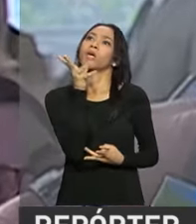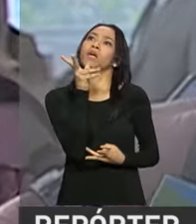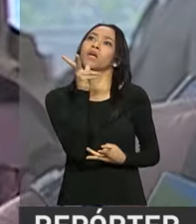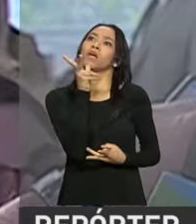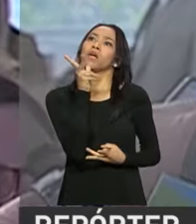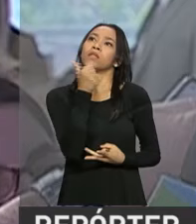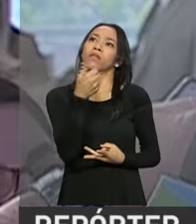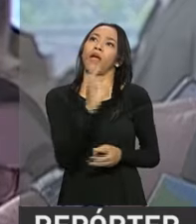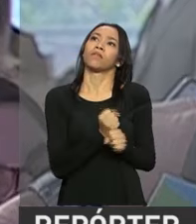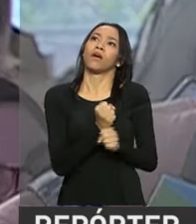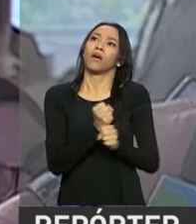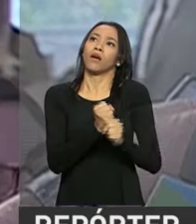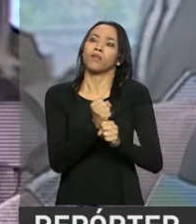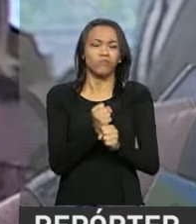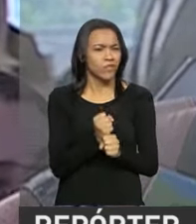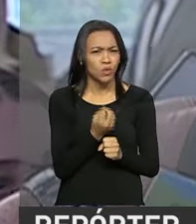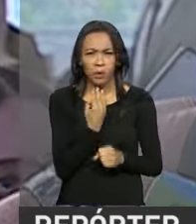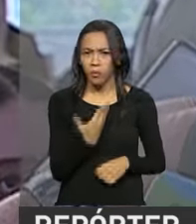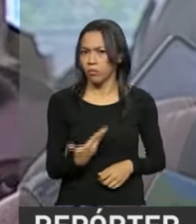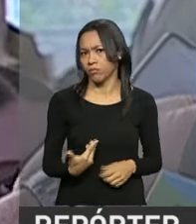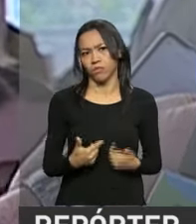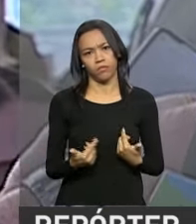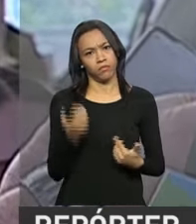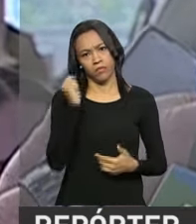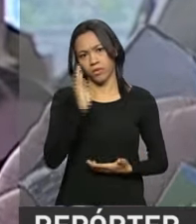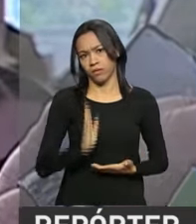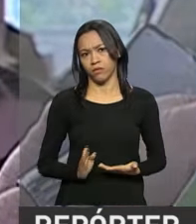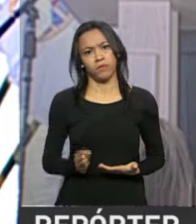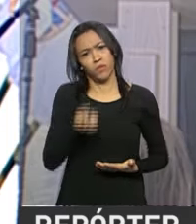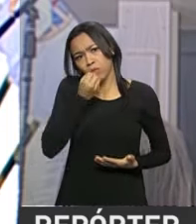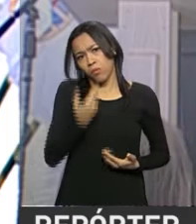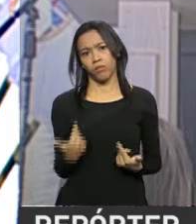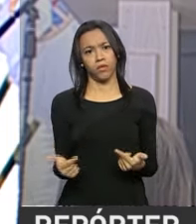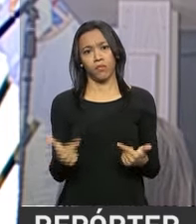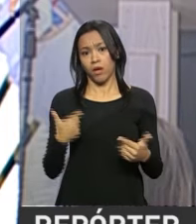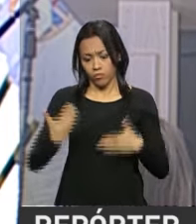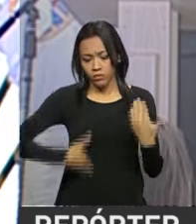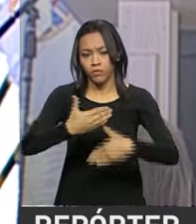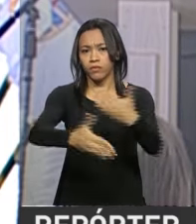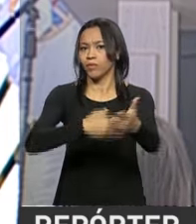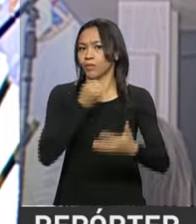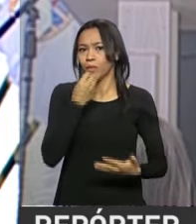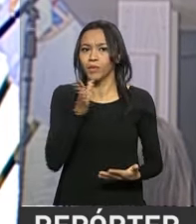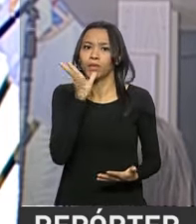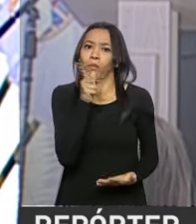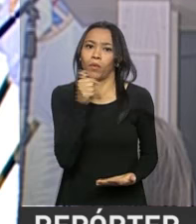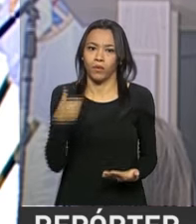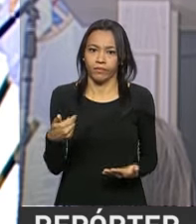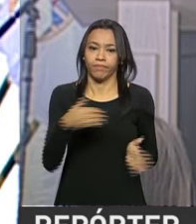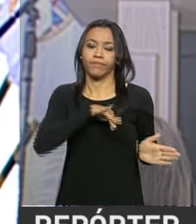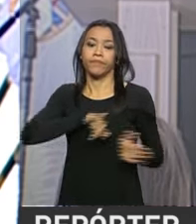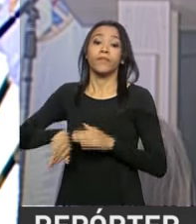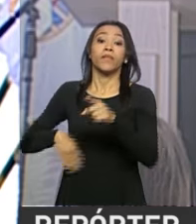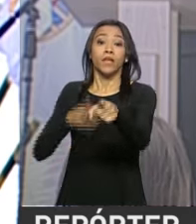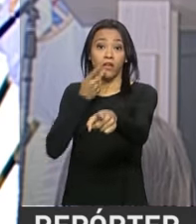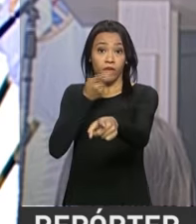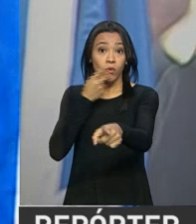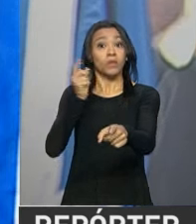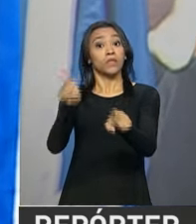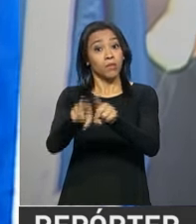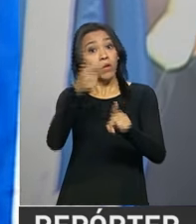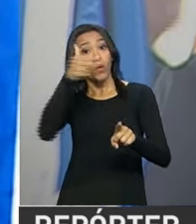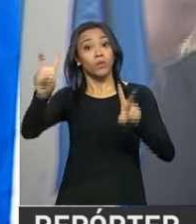não é bom para o Brasil. E tampouco é bom para o emprego e para o desenvolvimento. Jungmann também citou como prioridade garantir a realização da